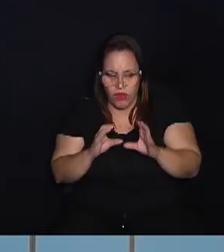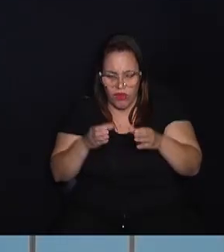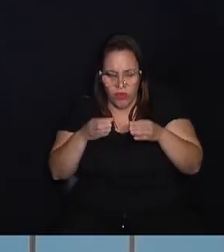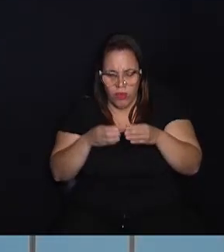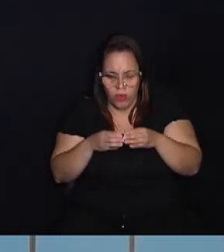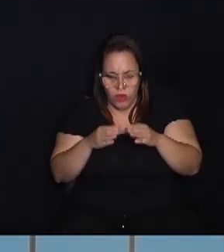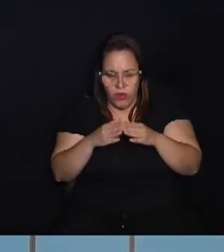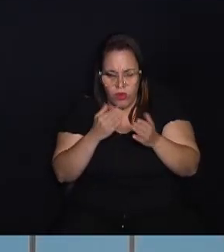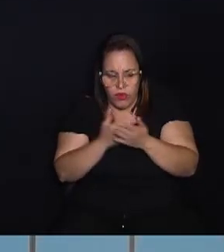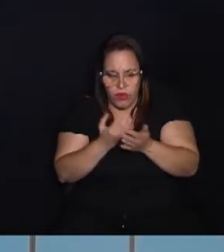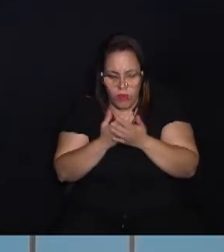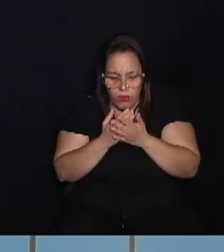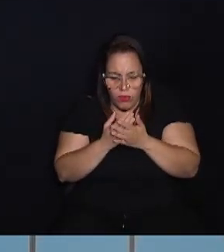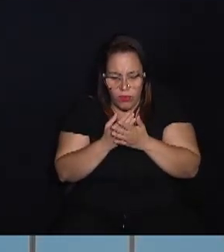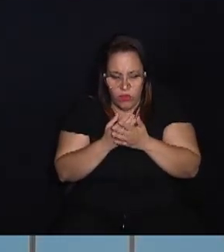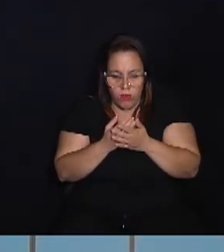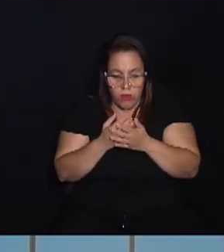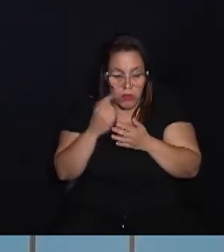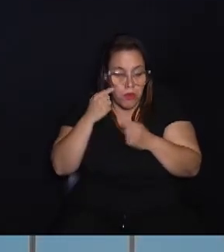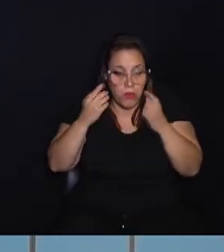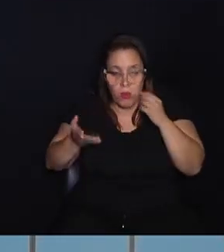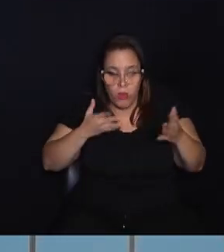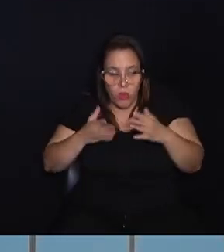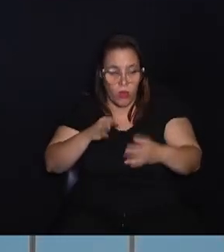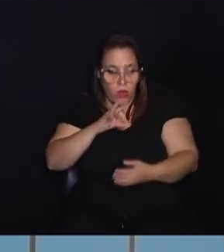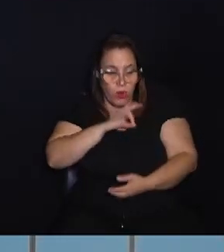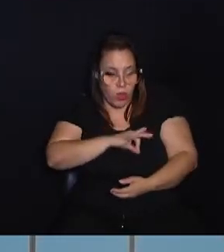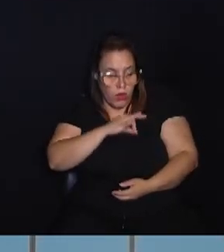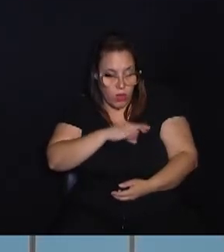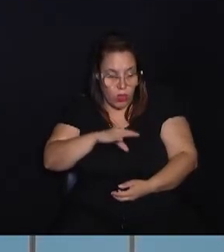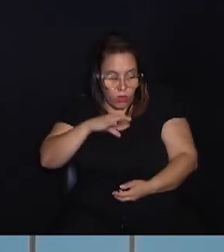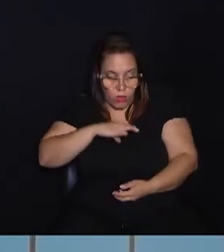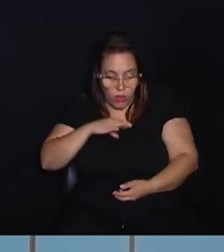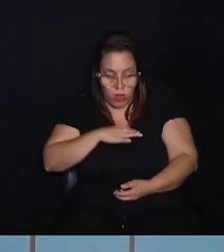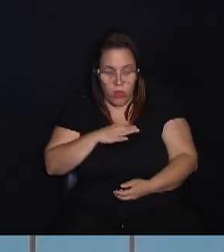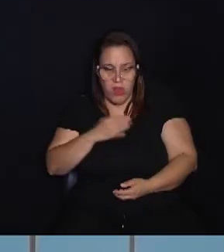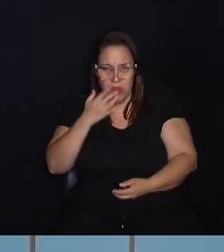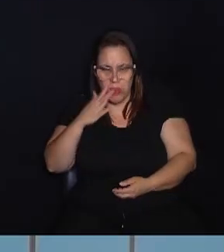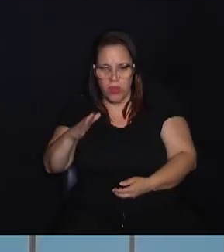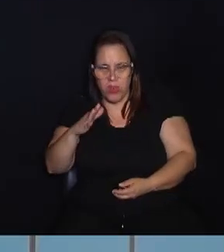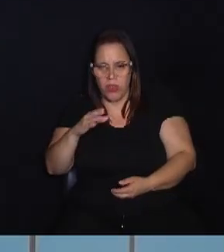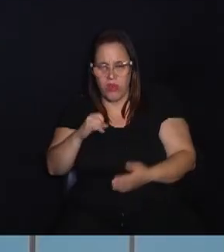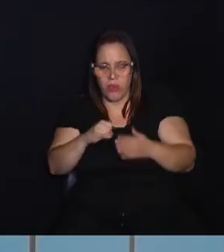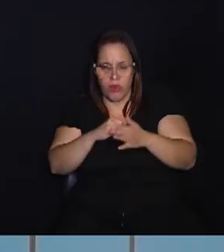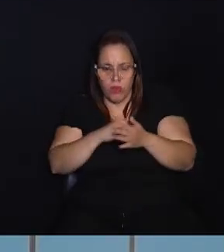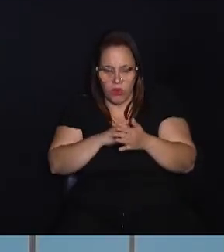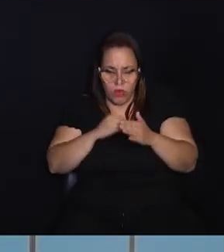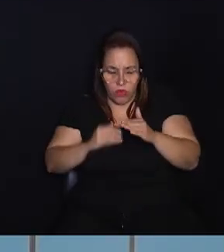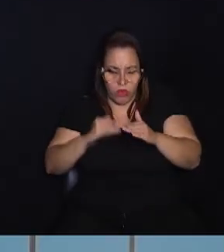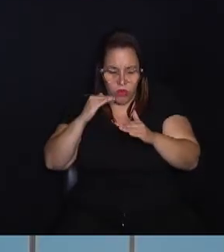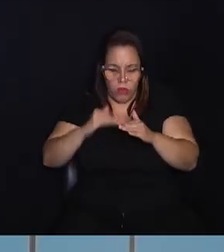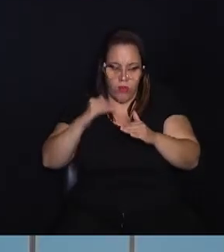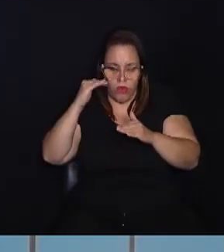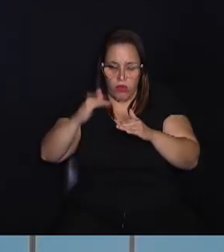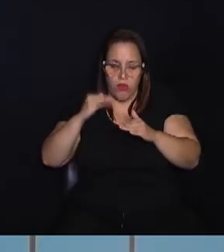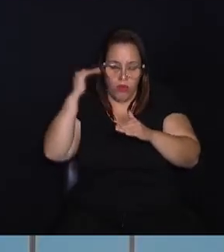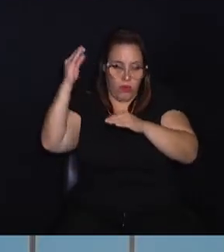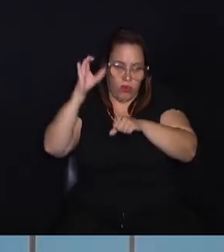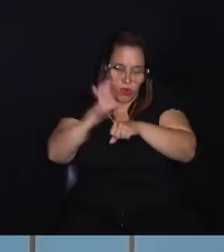gente viu a participação da Guarda Municipal e tal. Aí pedimos para o Instituto desenvolver um